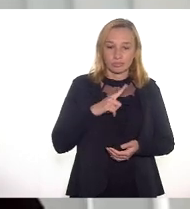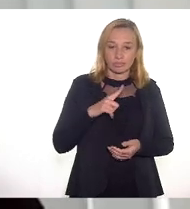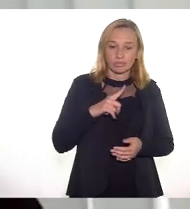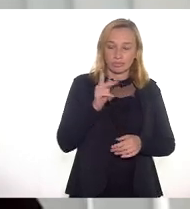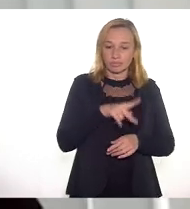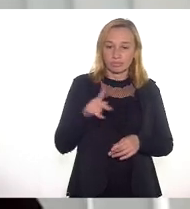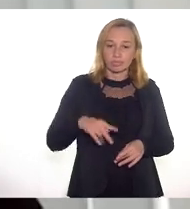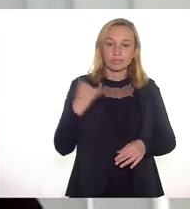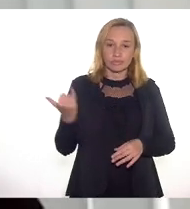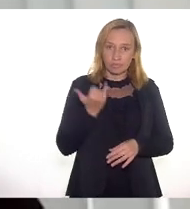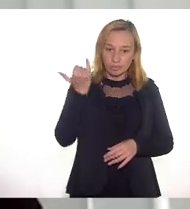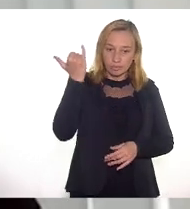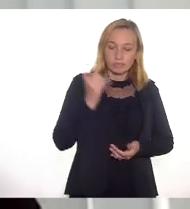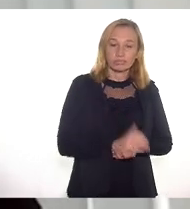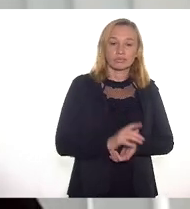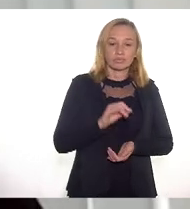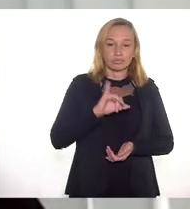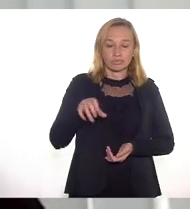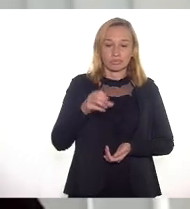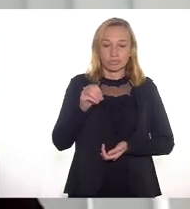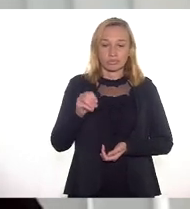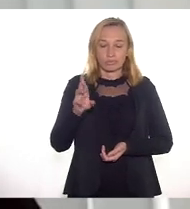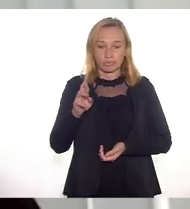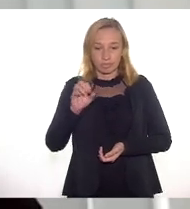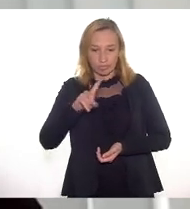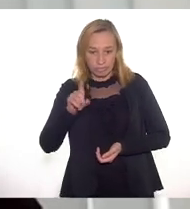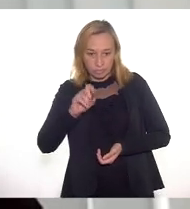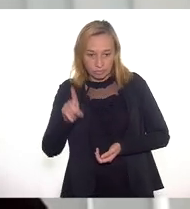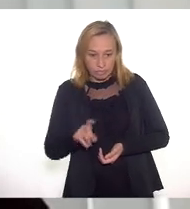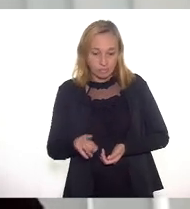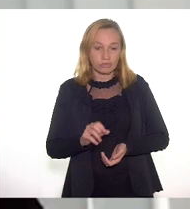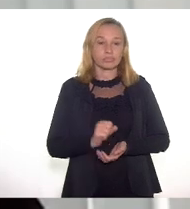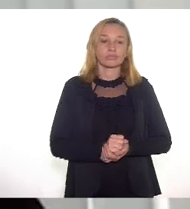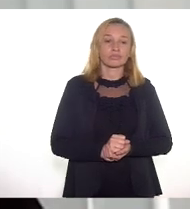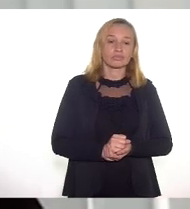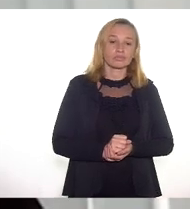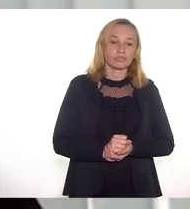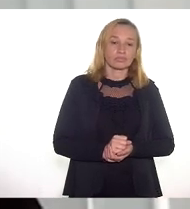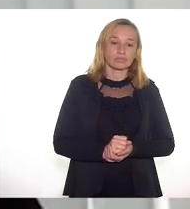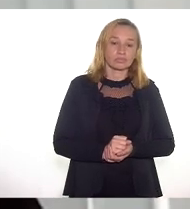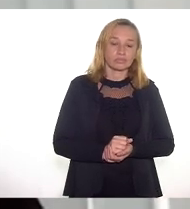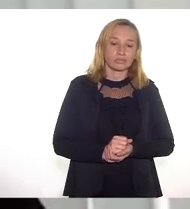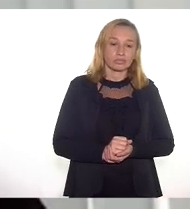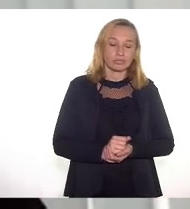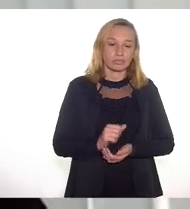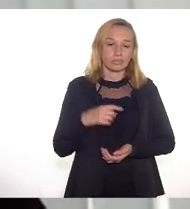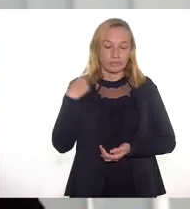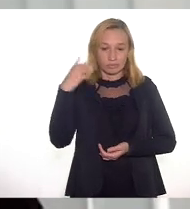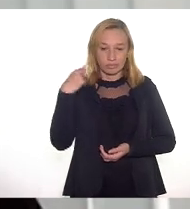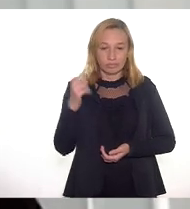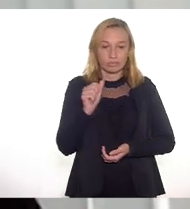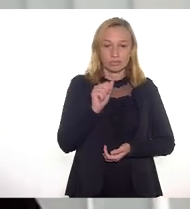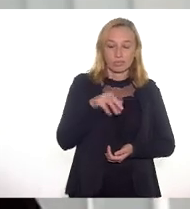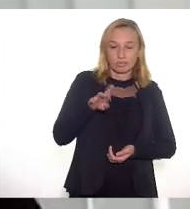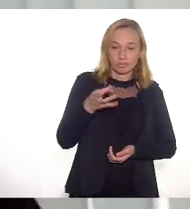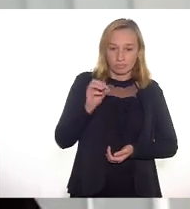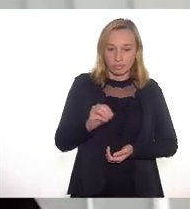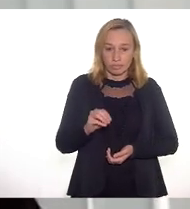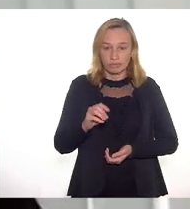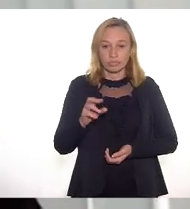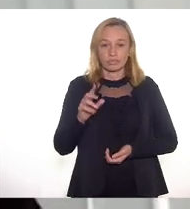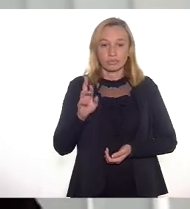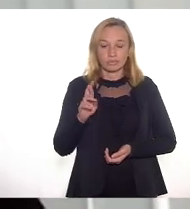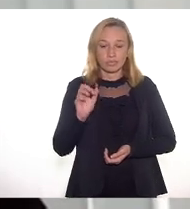muito interessantes, como o José Eduardo Romão, ex-CGU, o advogado Marcelo Trindade,